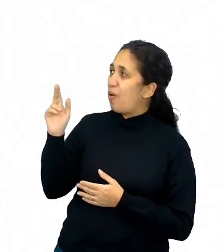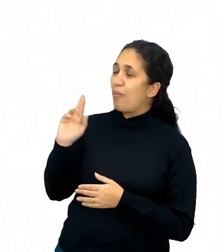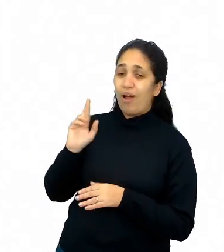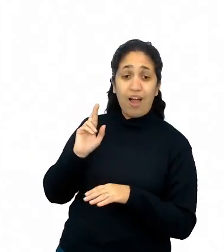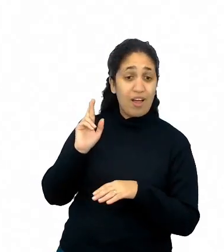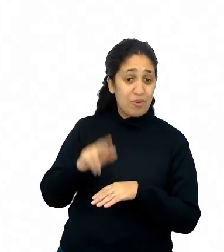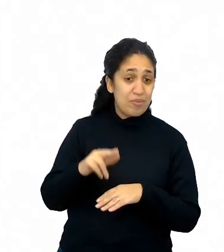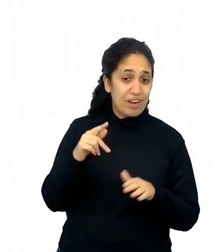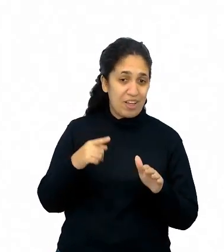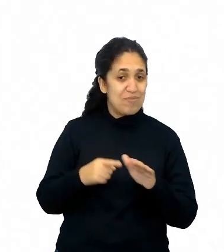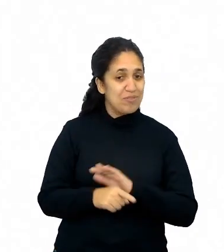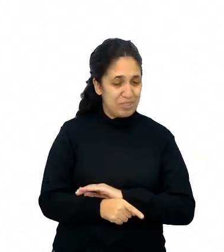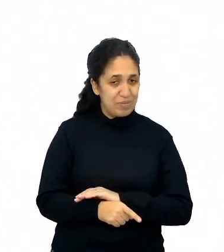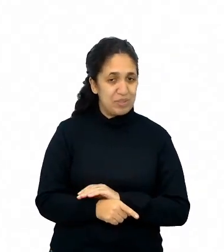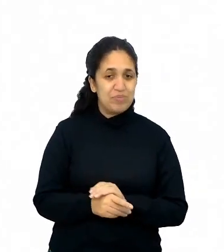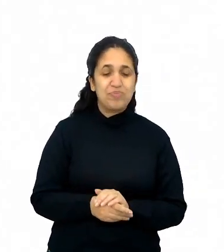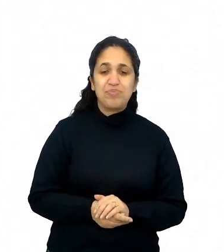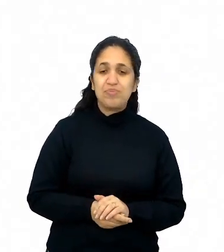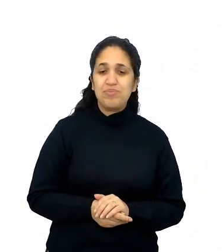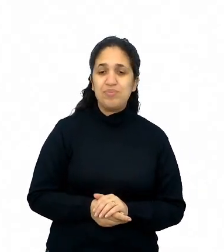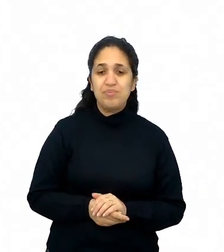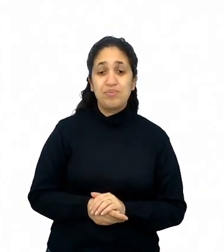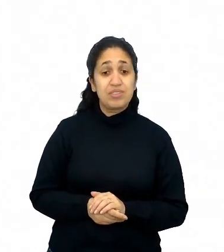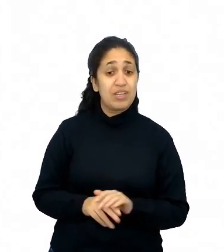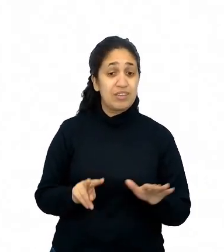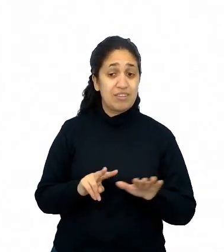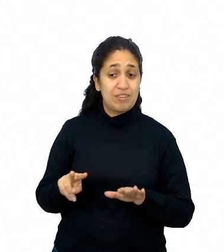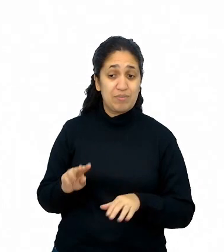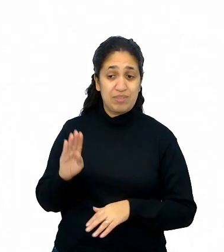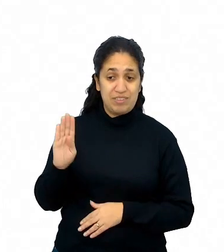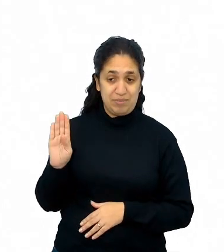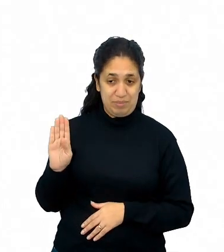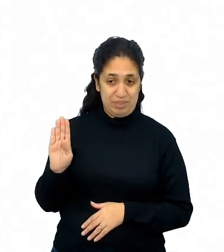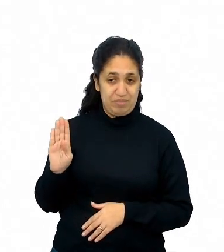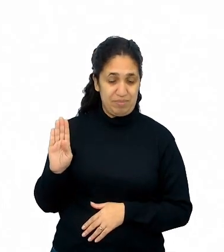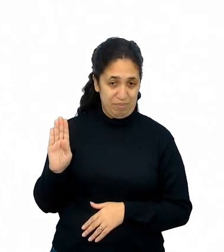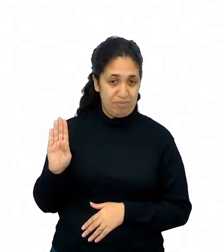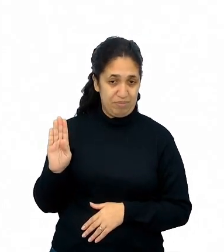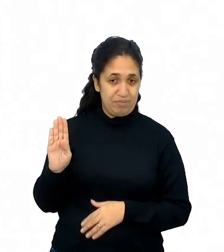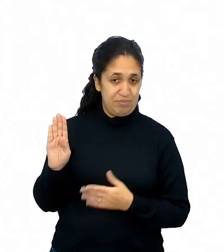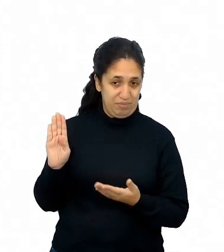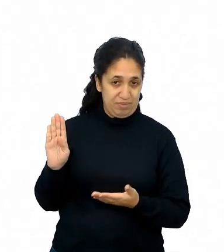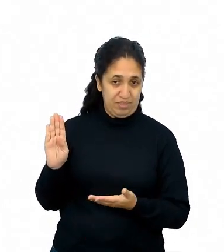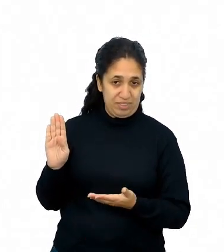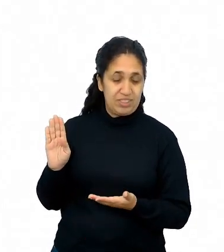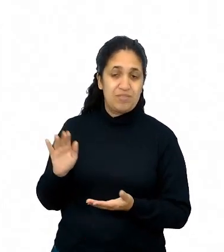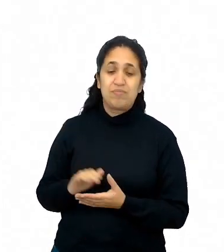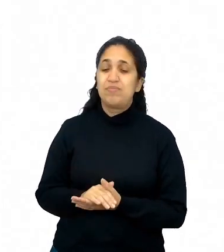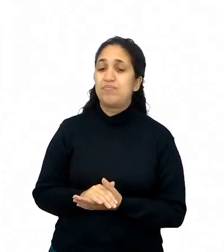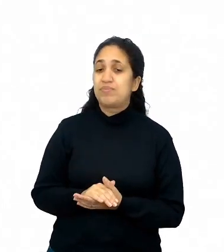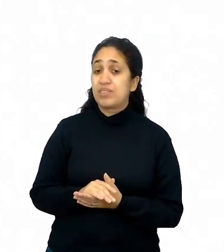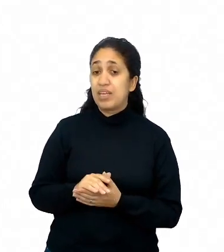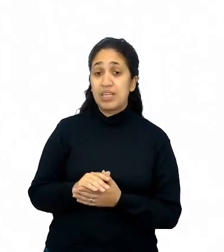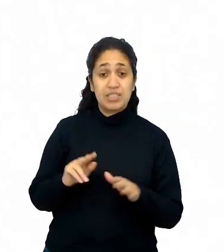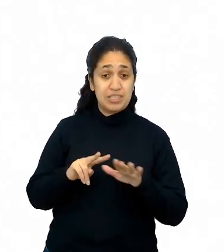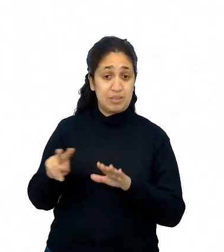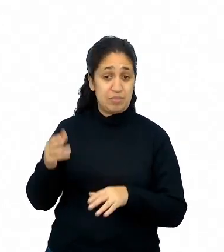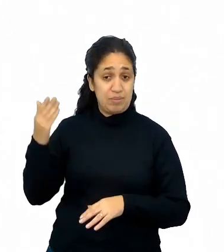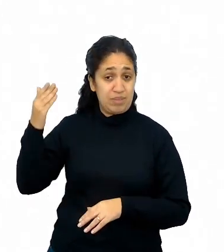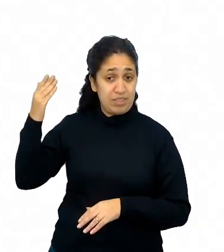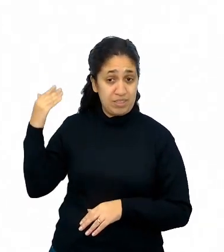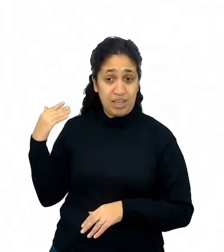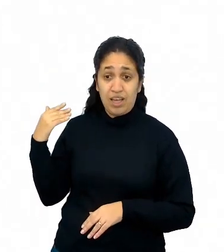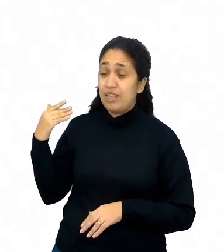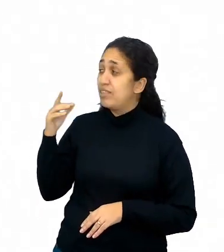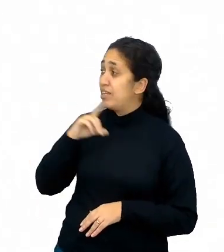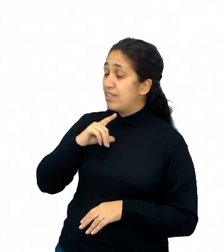Recuperação e Aprofundamento. Nós estamos na semana B, né? Que é a gravação ano-série. Semana passada, vocês tiveram